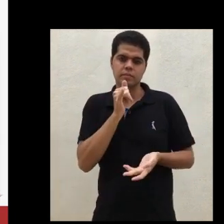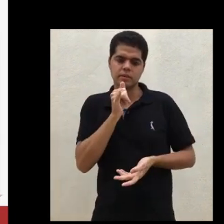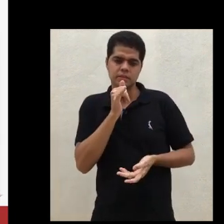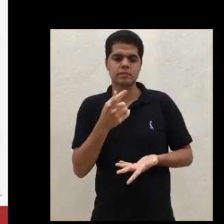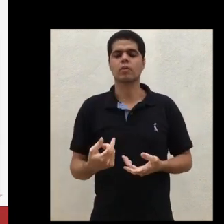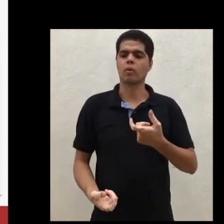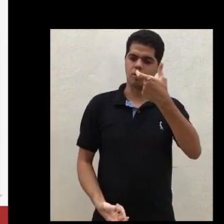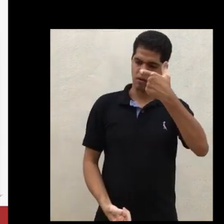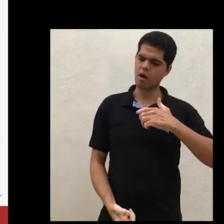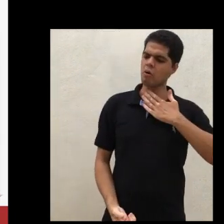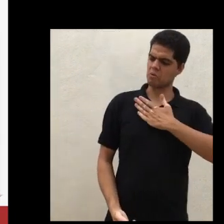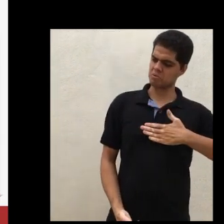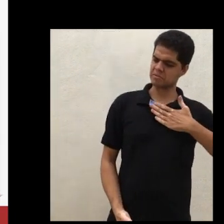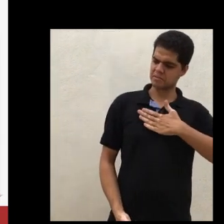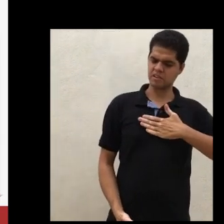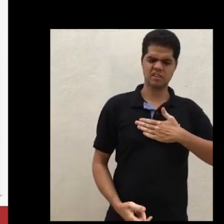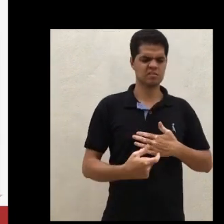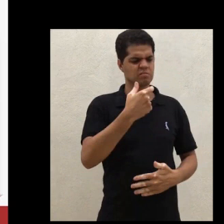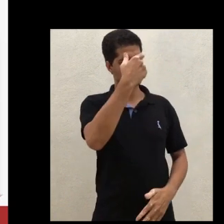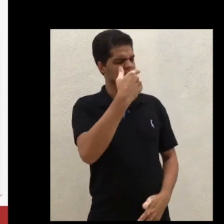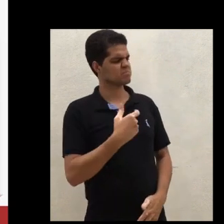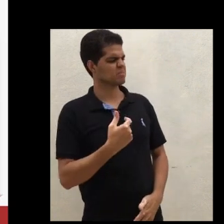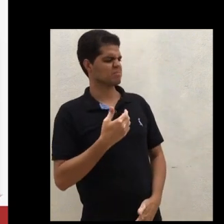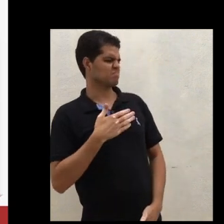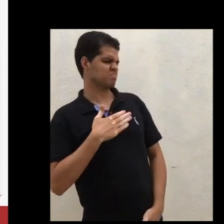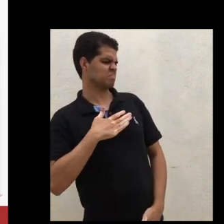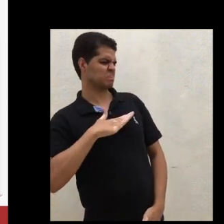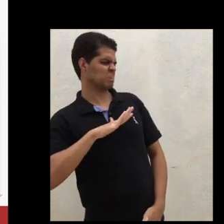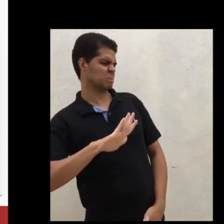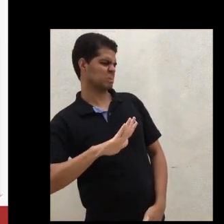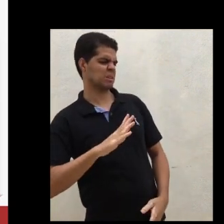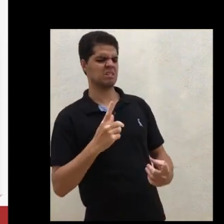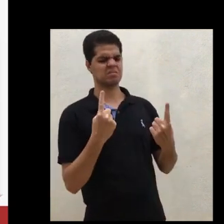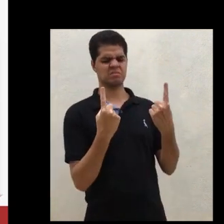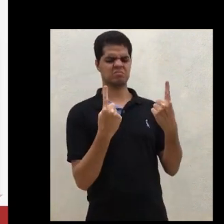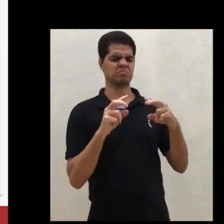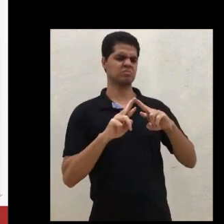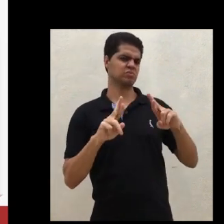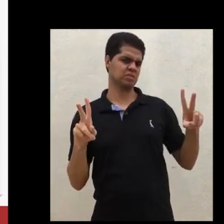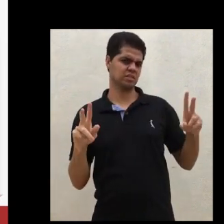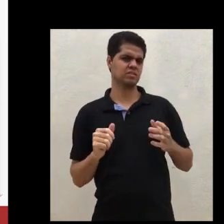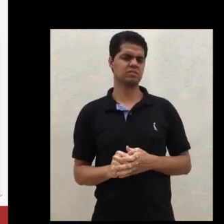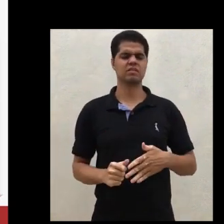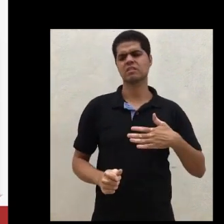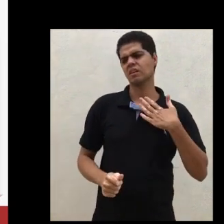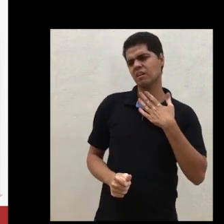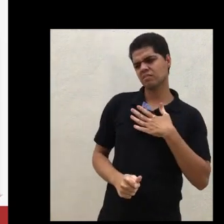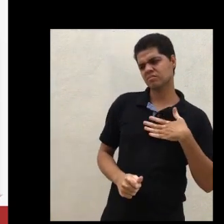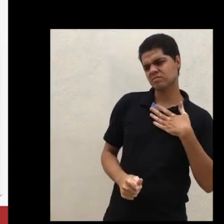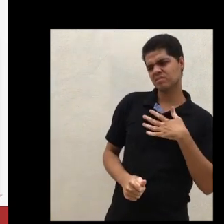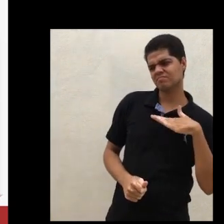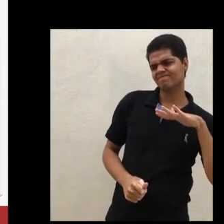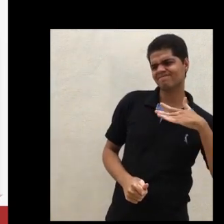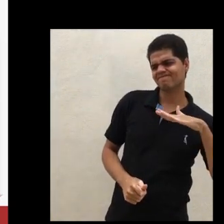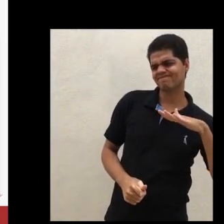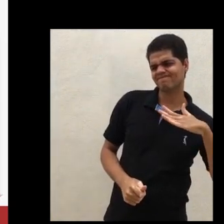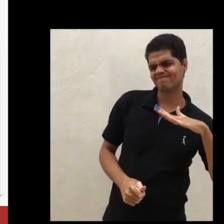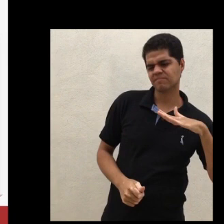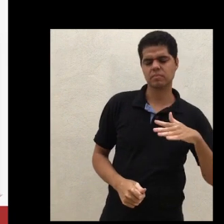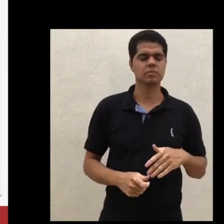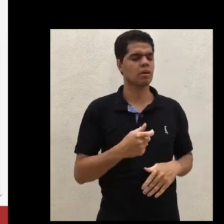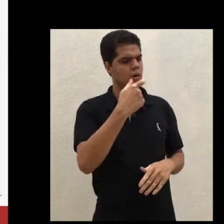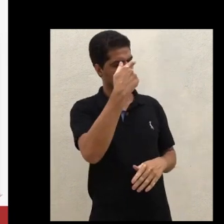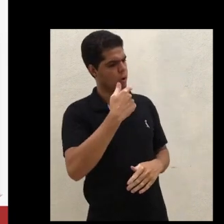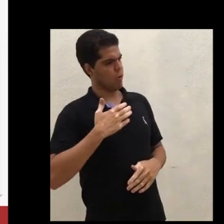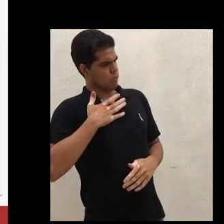Tá? Às vezes o que eu gosto, o outro não gosta, né? Então, às vezes o que um acha, o produto que um acha gostei moderadamente, para mim eu